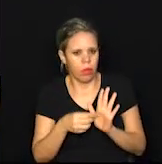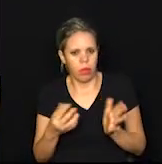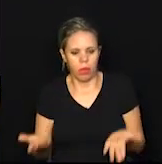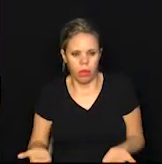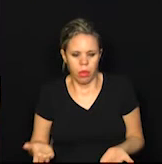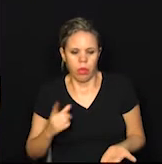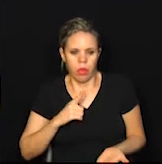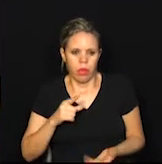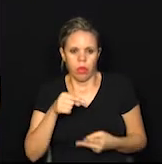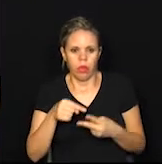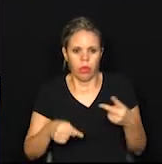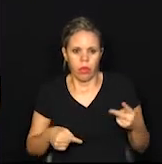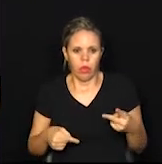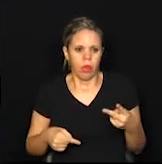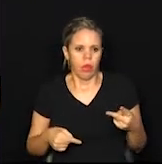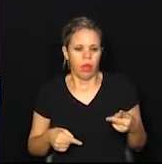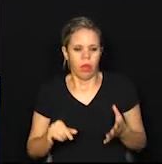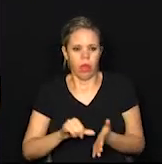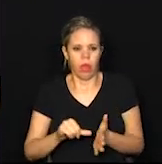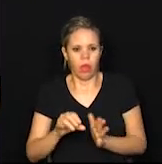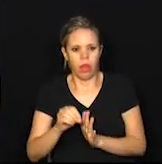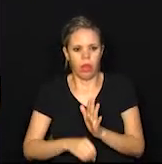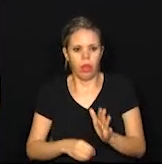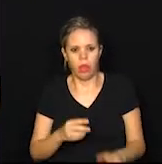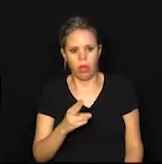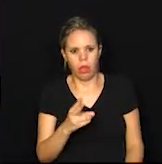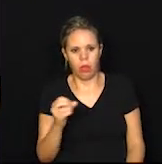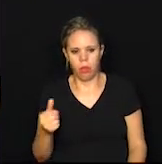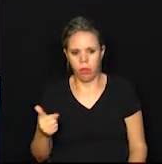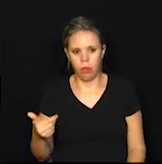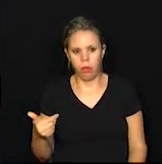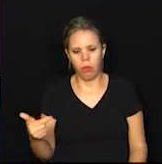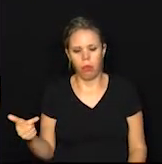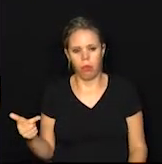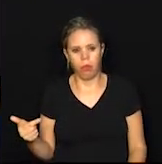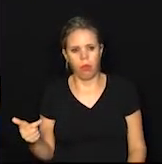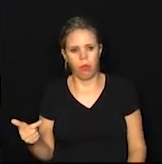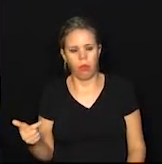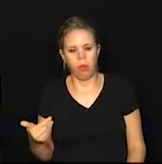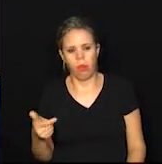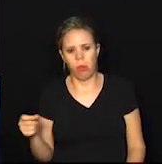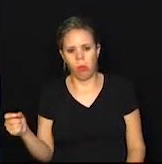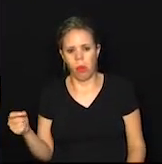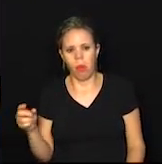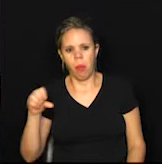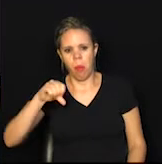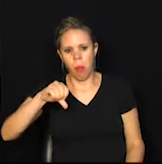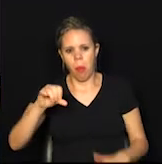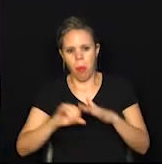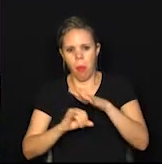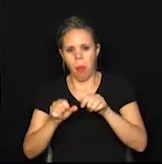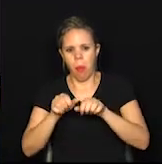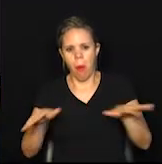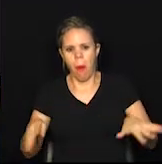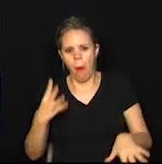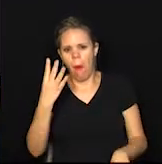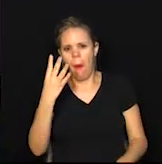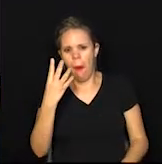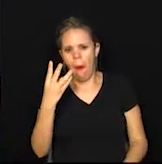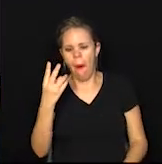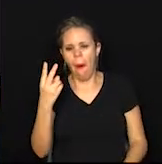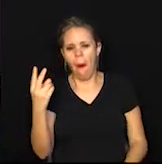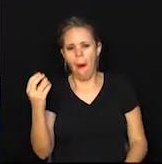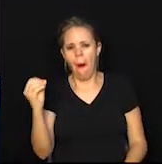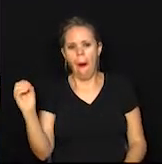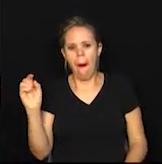gente tem os últimos 2 editais de 2002, a gente teve 9 entidades, foi distribuído R$400 mil para